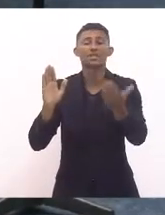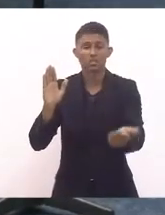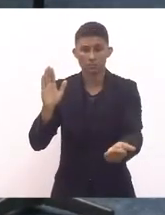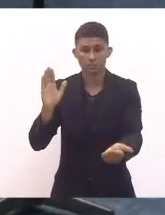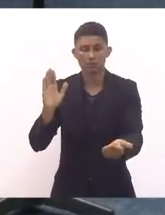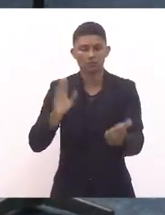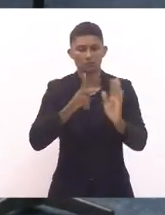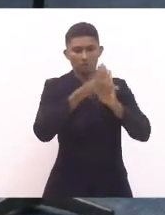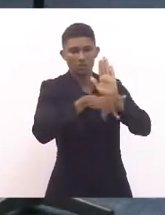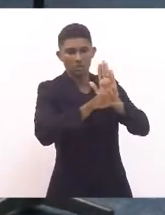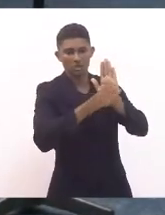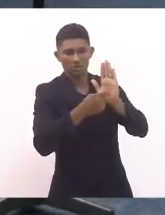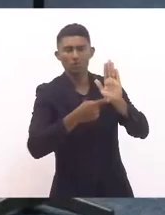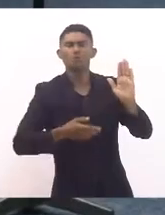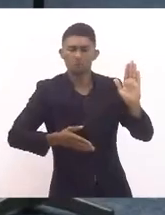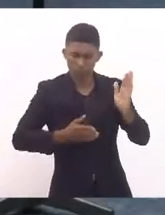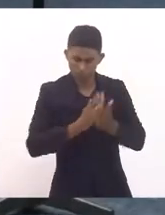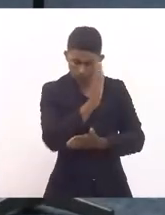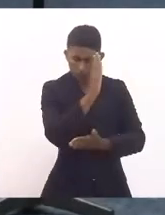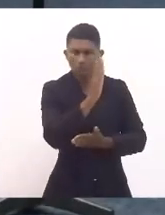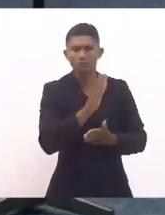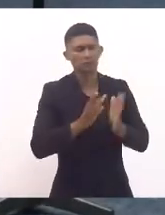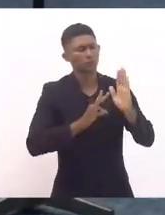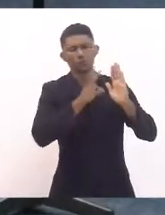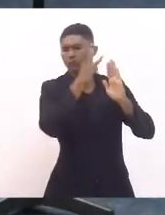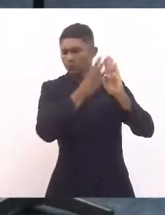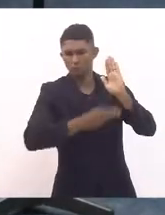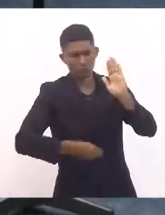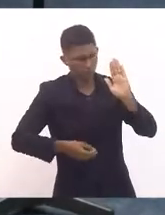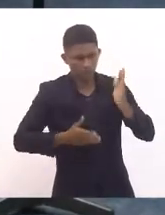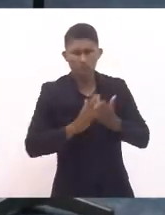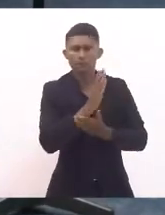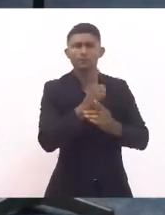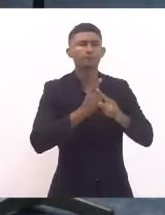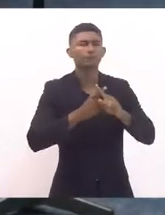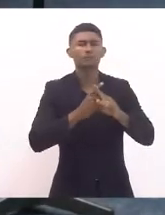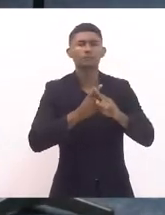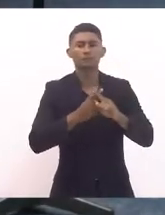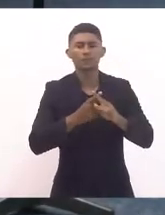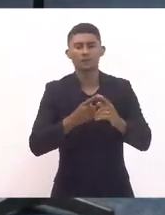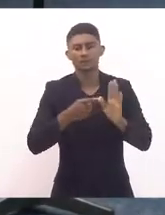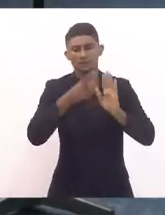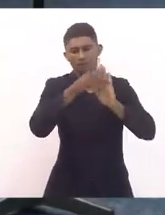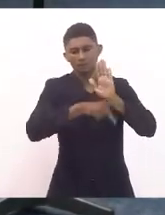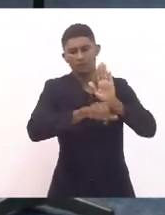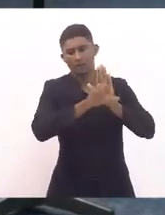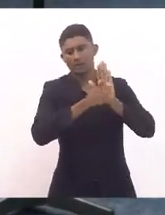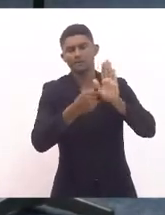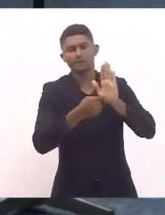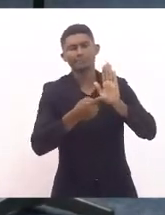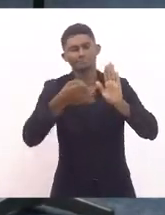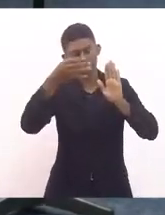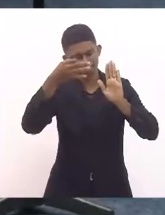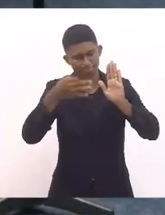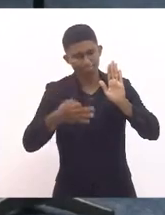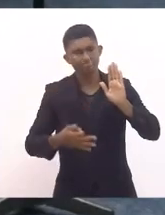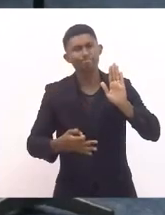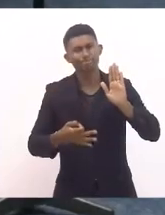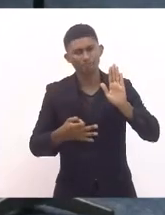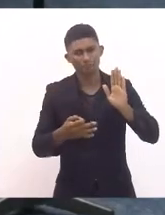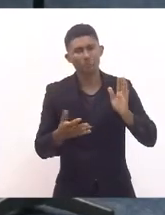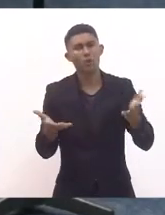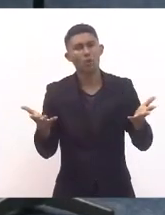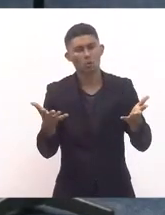aprovação do projeto de Vossa Excelência na íntegra, porque é um projeto que faz jus a preocupação hoje